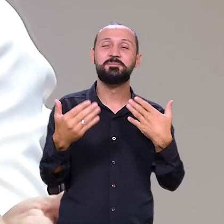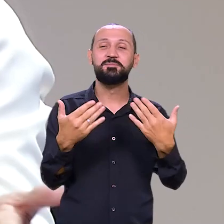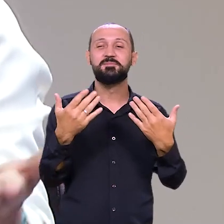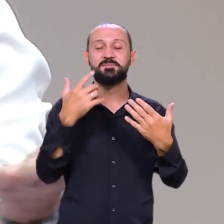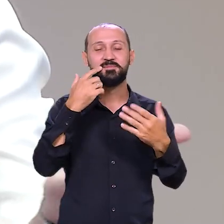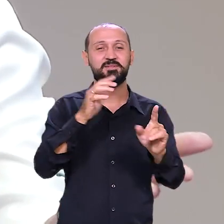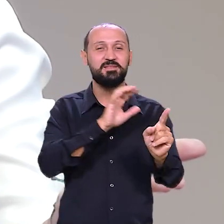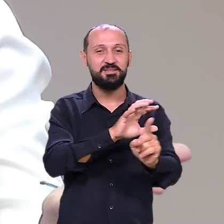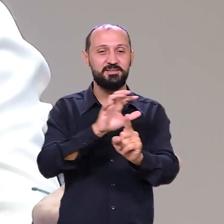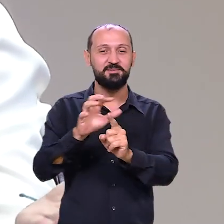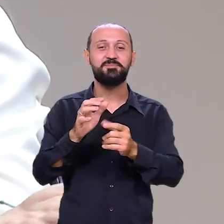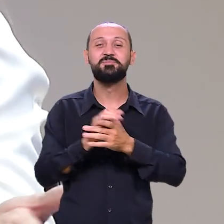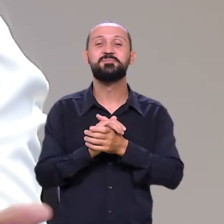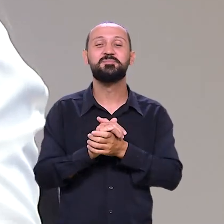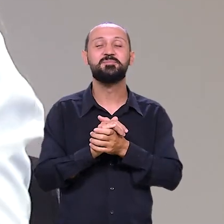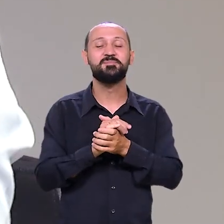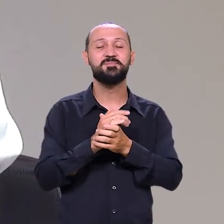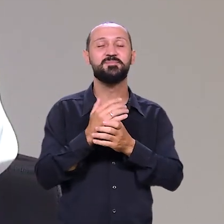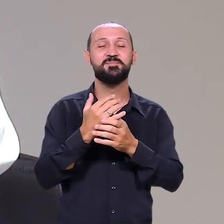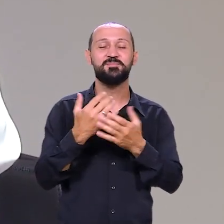aí, mobilizar, né?